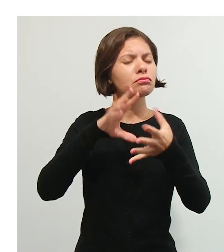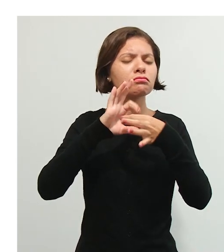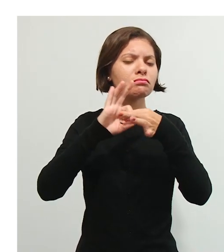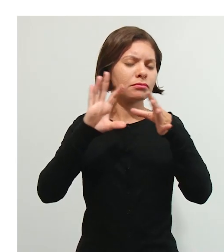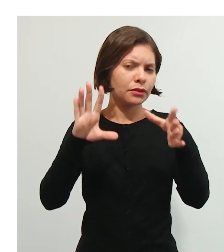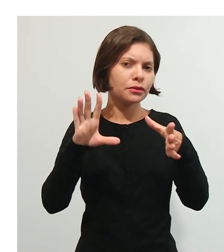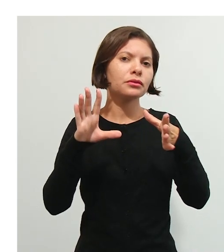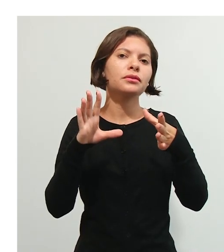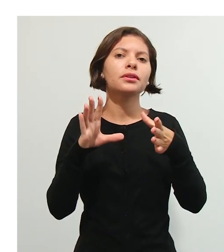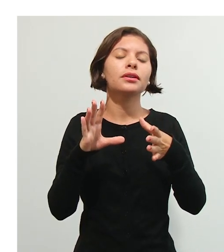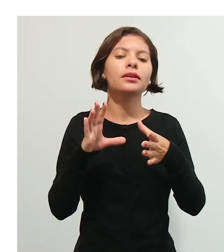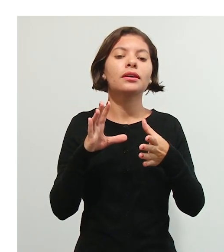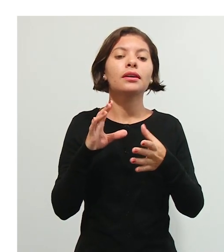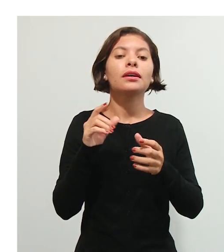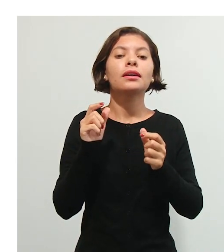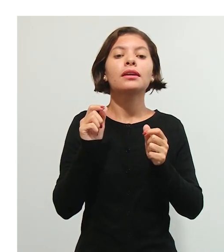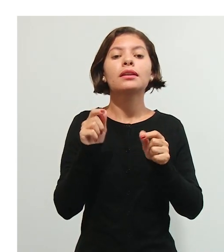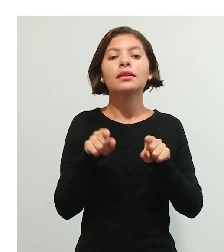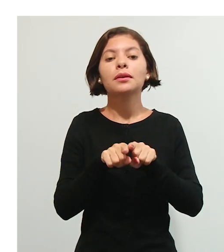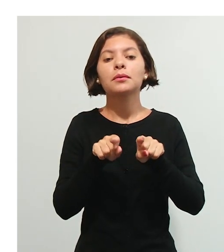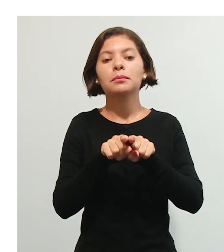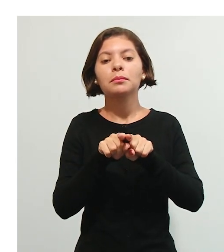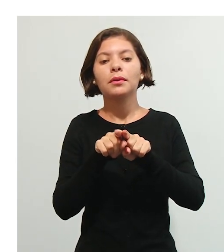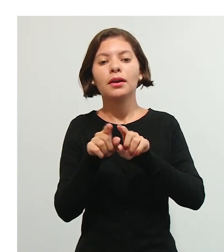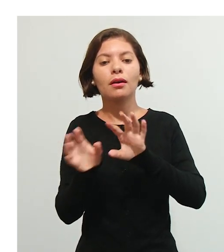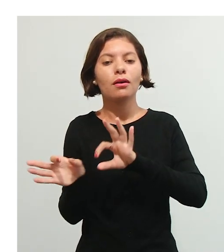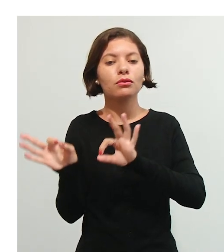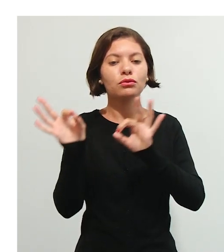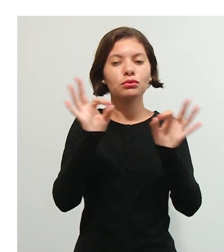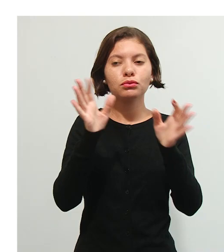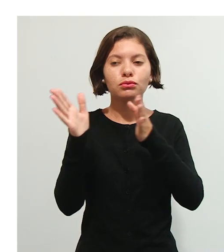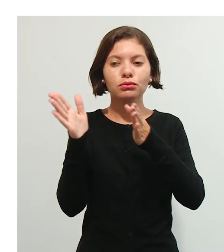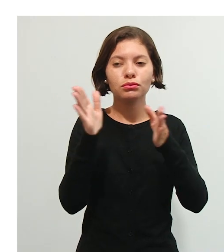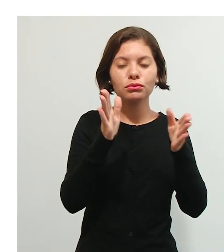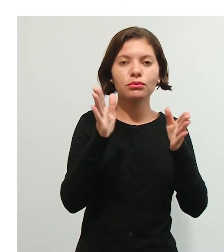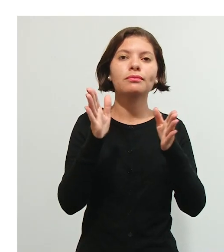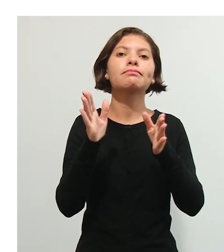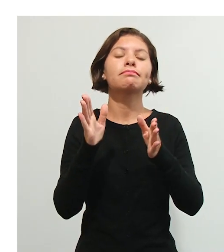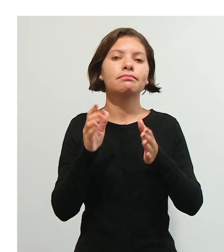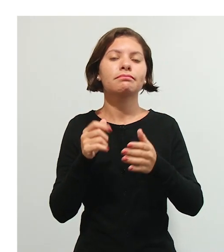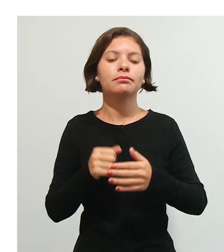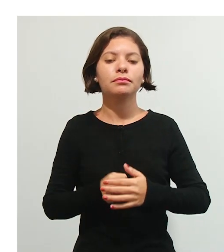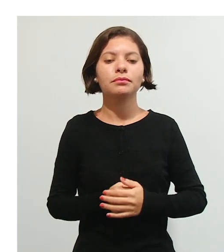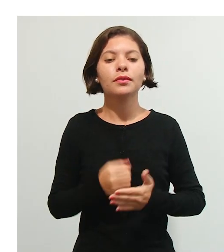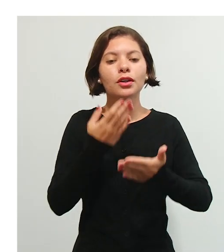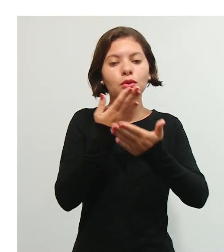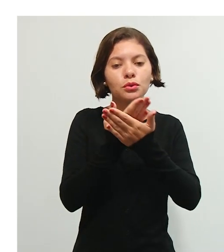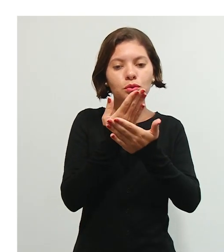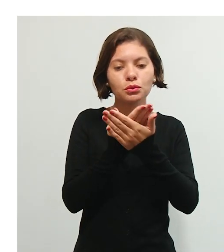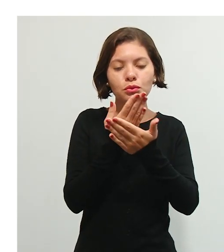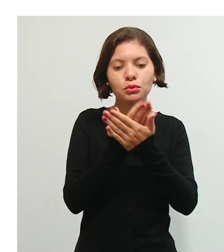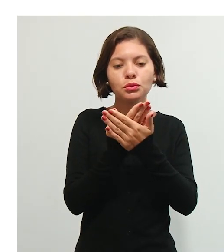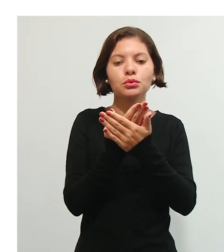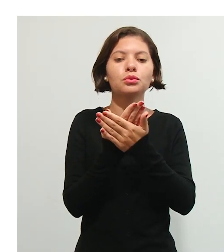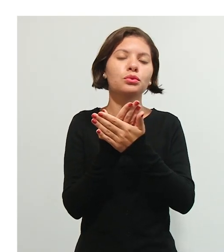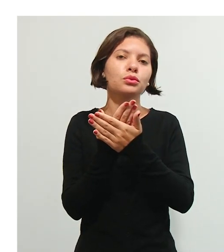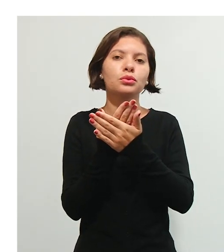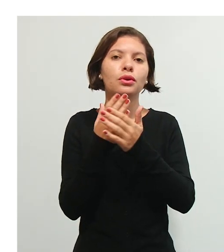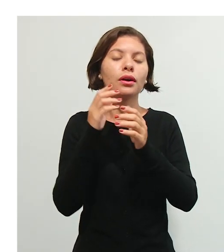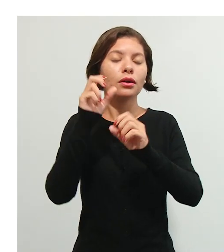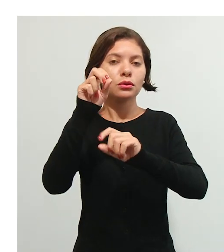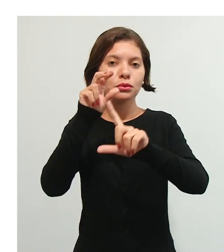leituras complementares assistir vídeos assistir vídeos complementares e Estudos autônomos